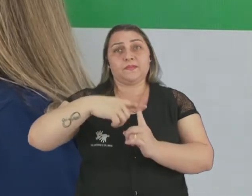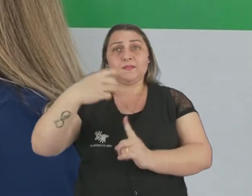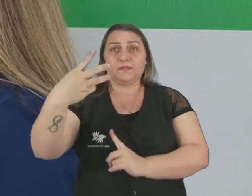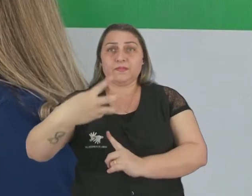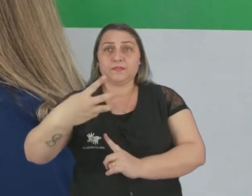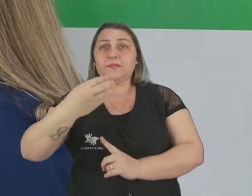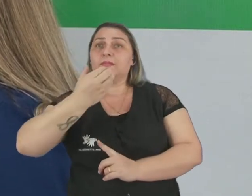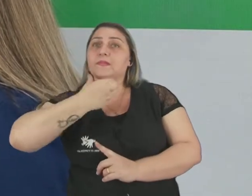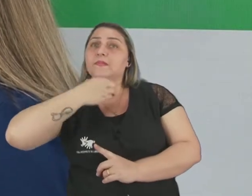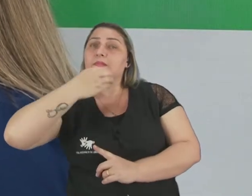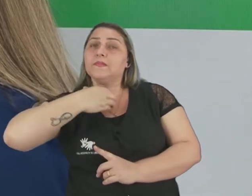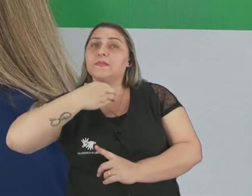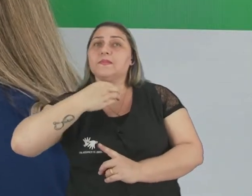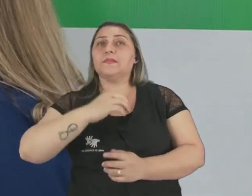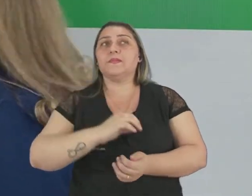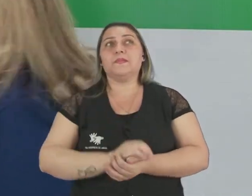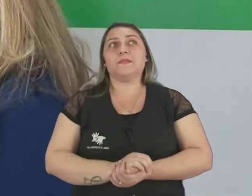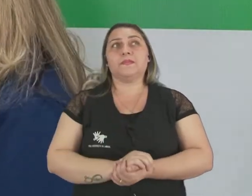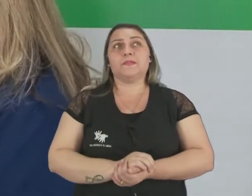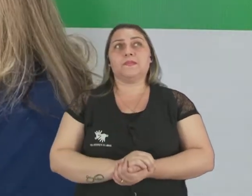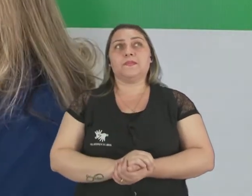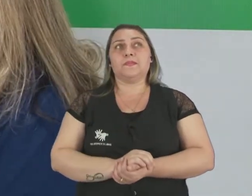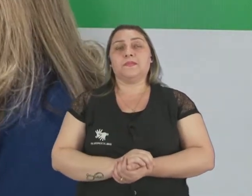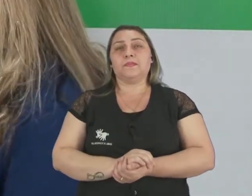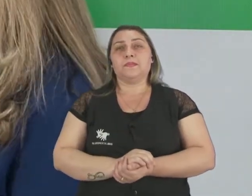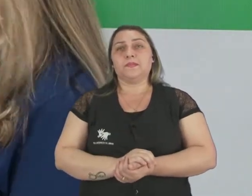mais 3 maçãs,